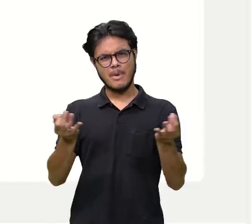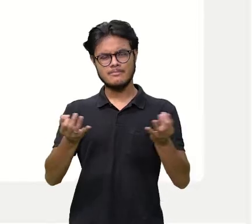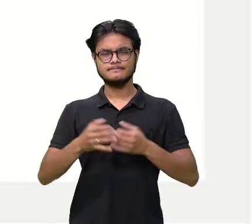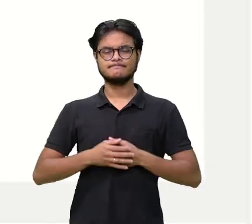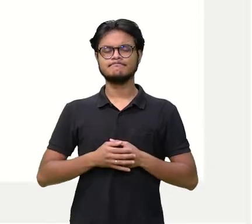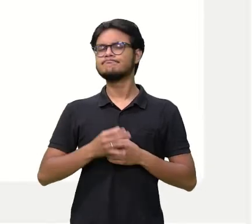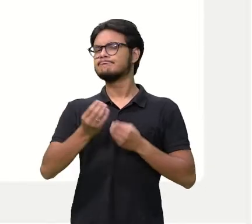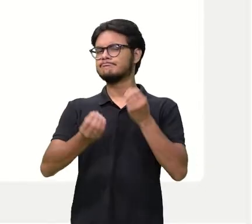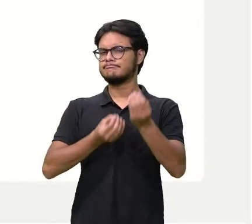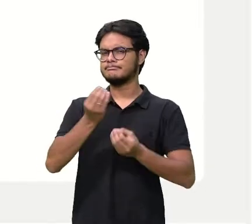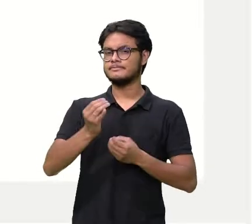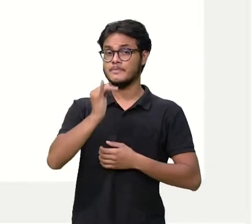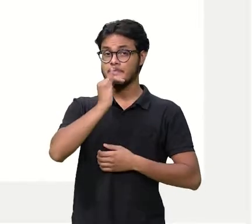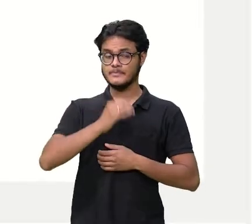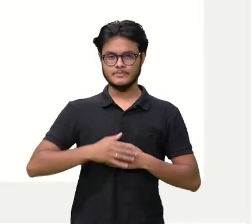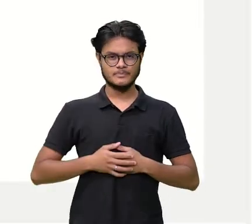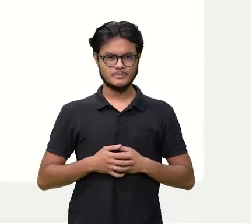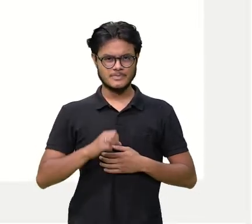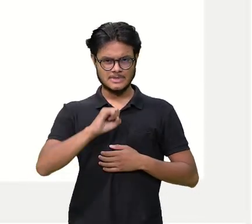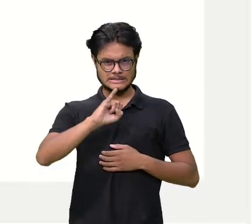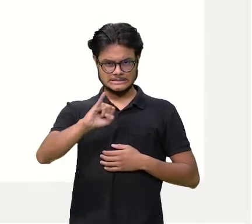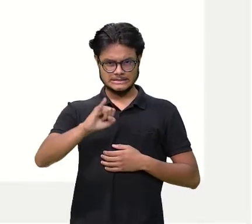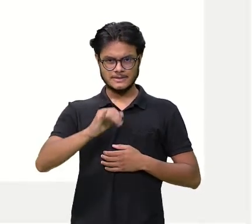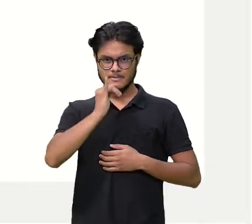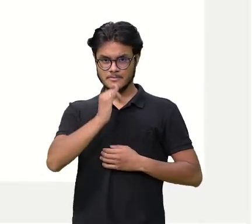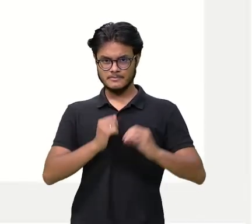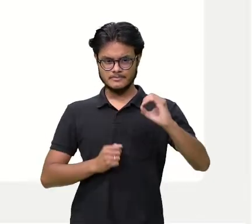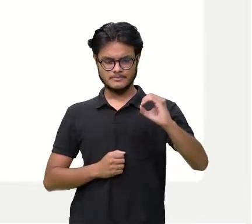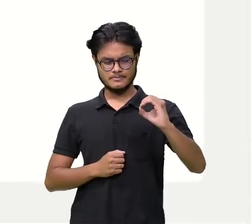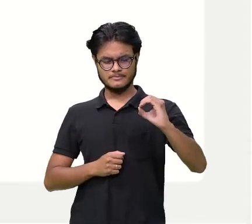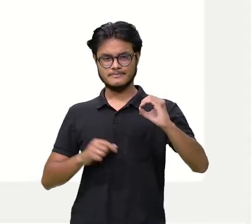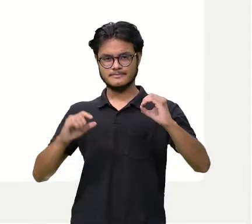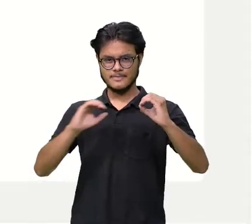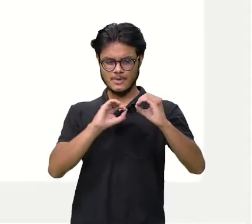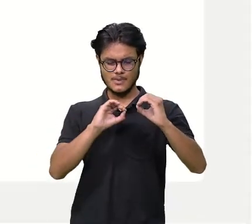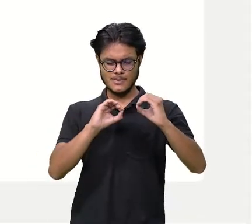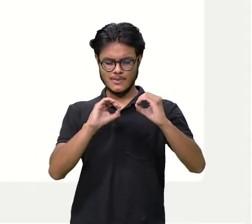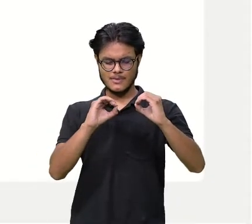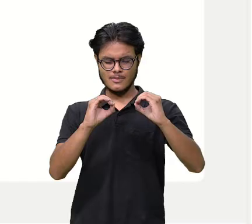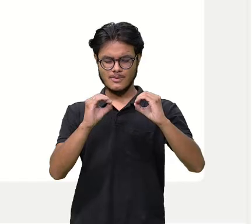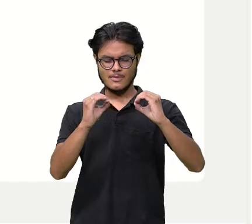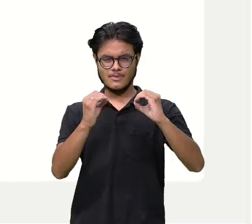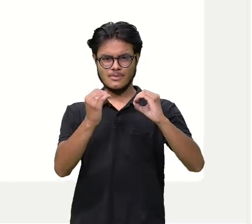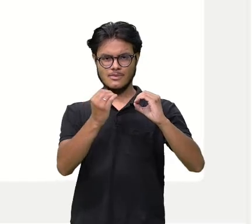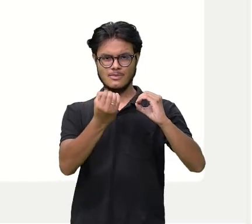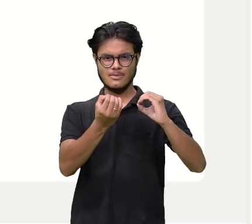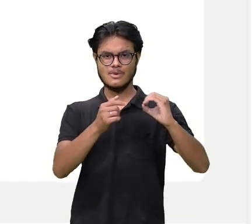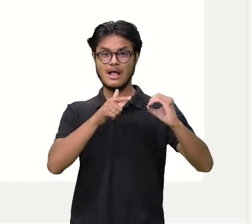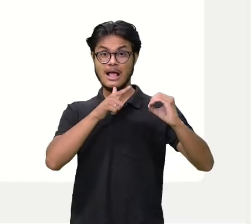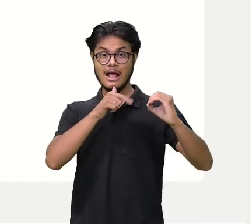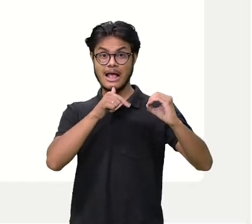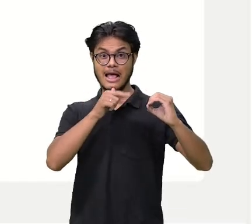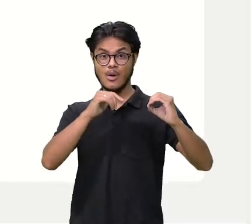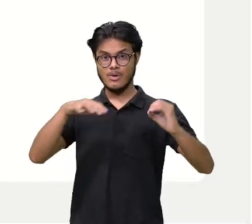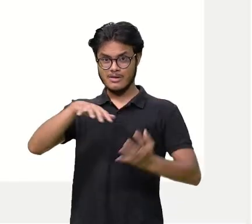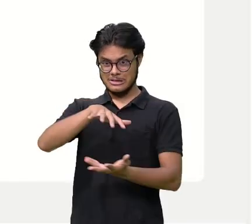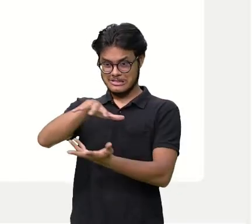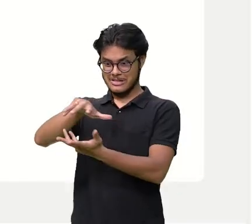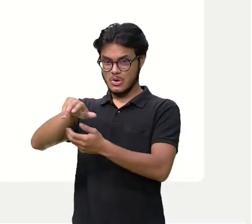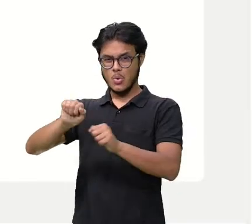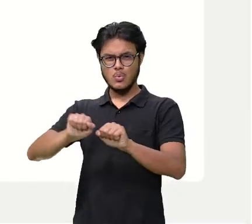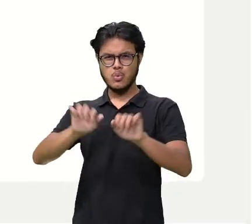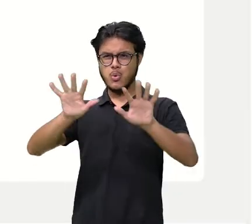Betão? Se a gente passasse devagar próximo ao Sol, toda a água do planeta ia evaporar. E a gente passa justamente